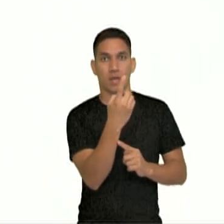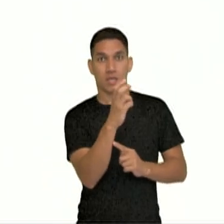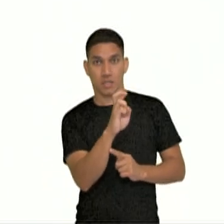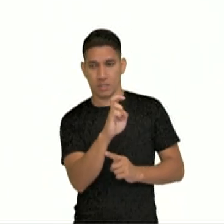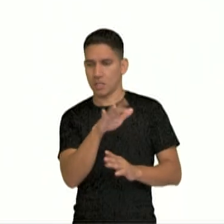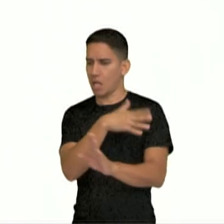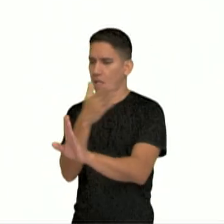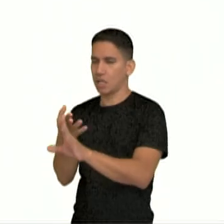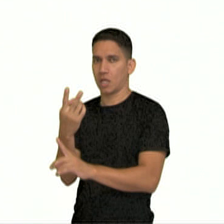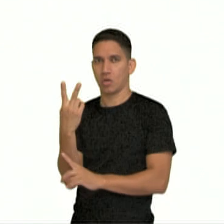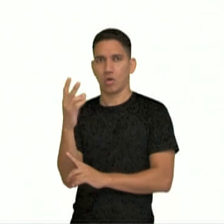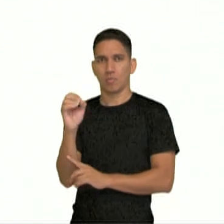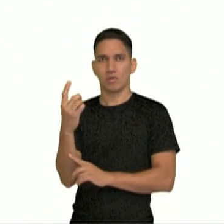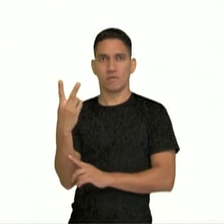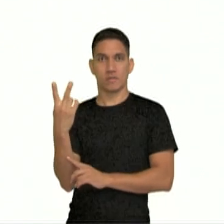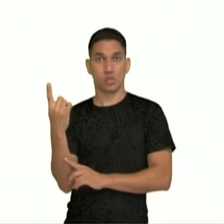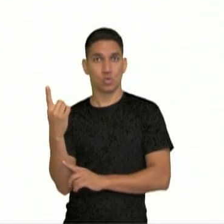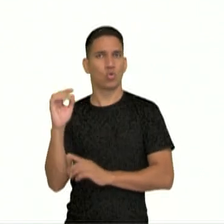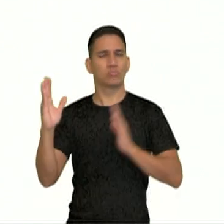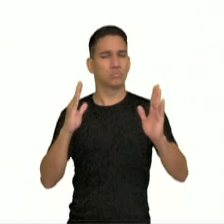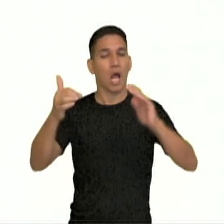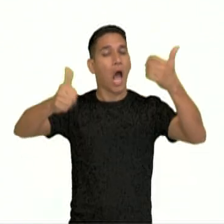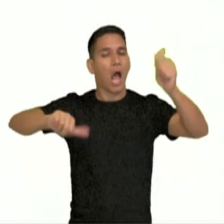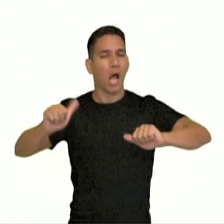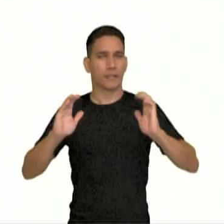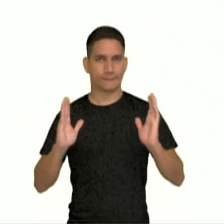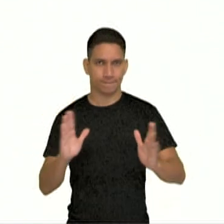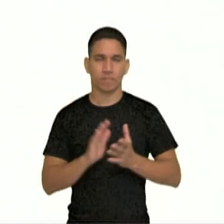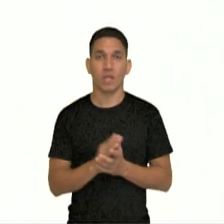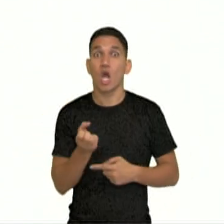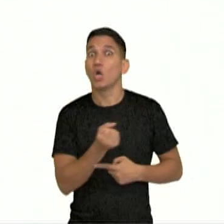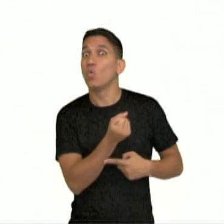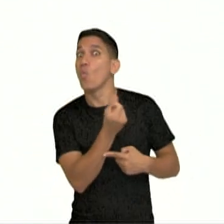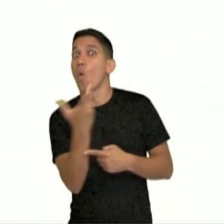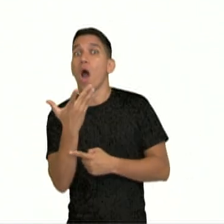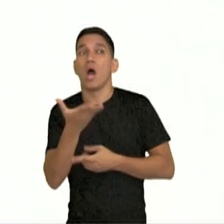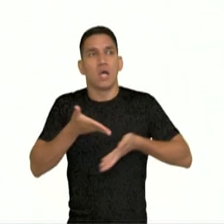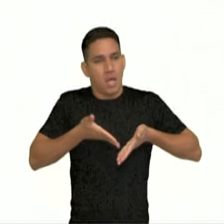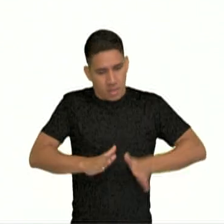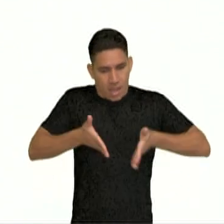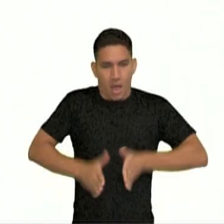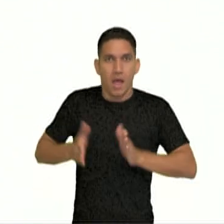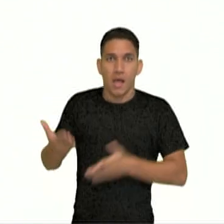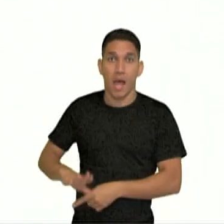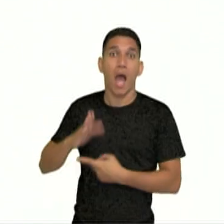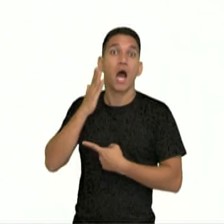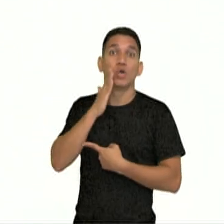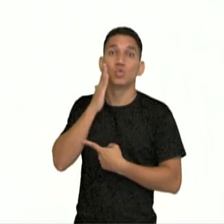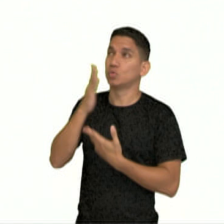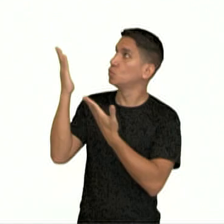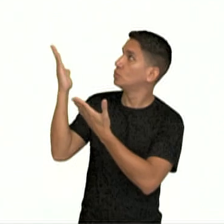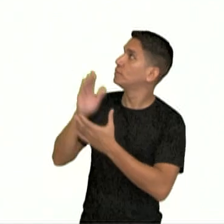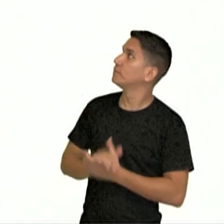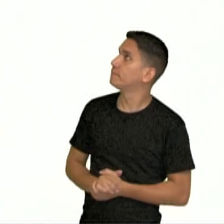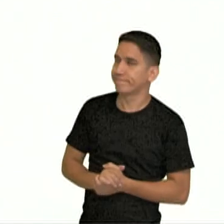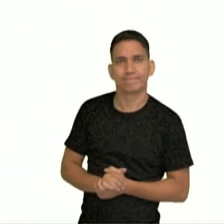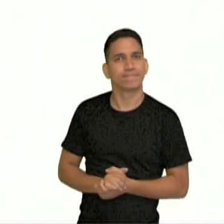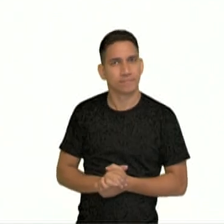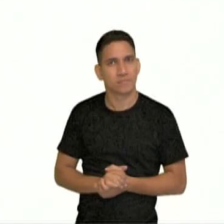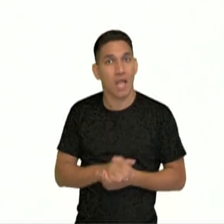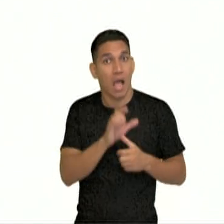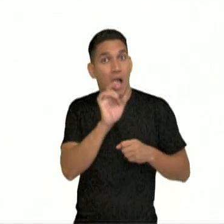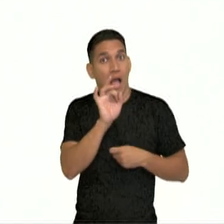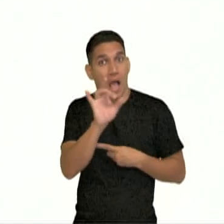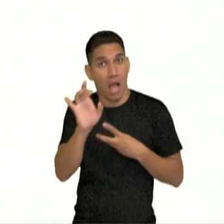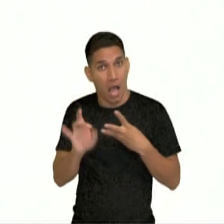uma análise feita nesse sentido. Então, o número de nascimentos aqui que nós vamos ter em cada